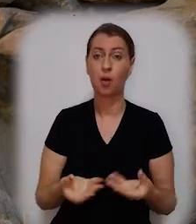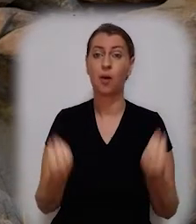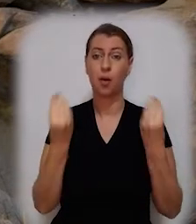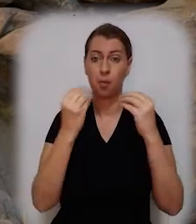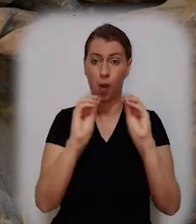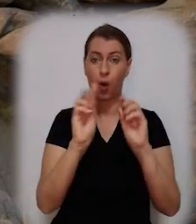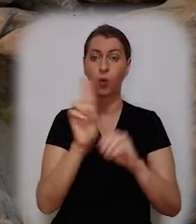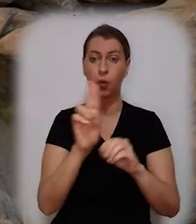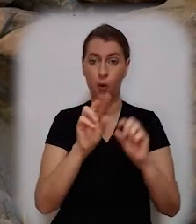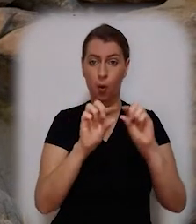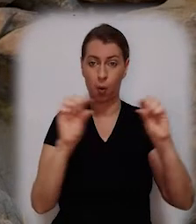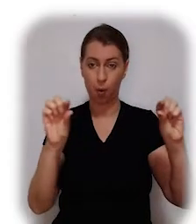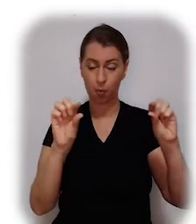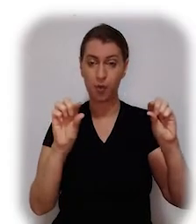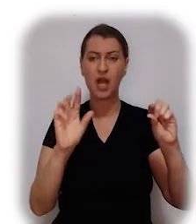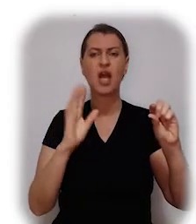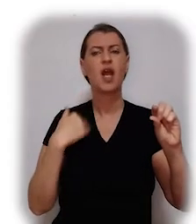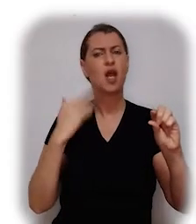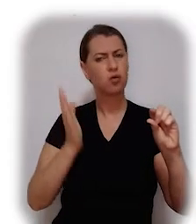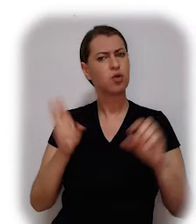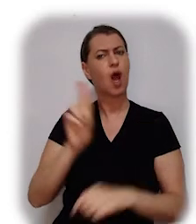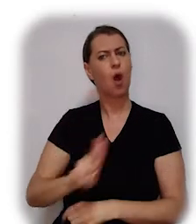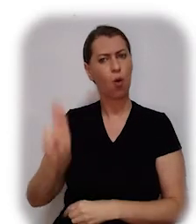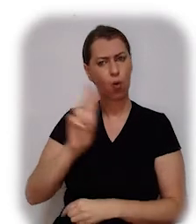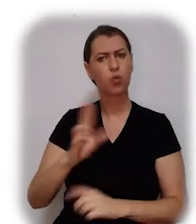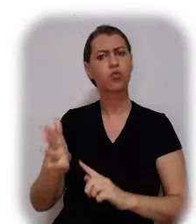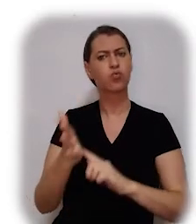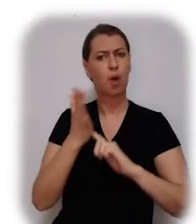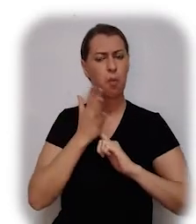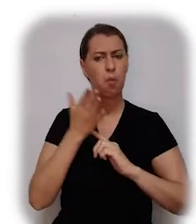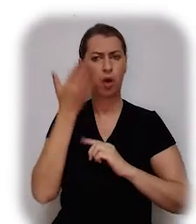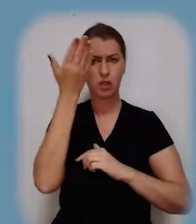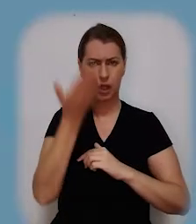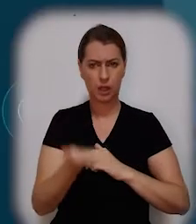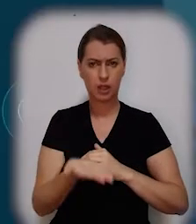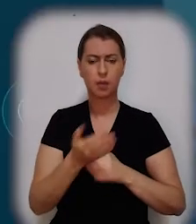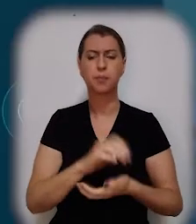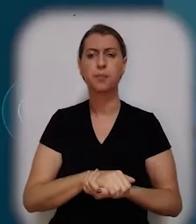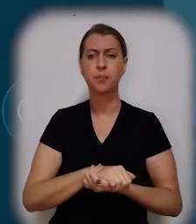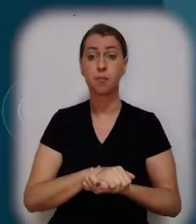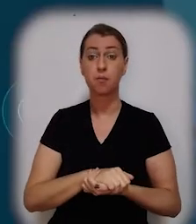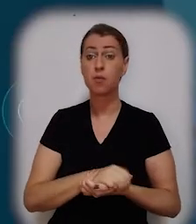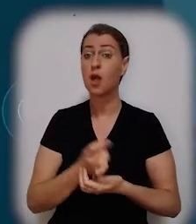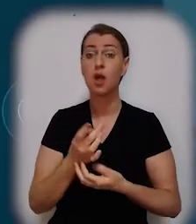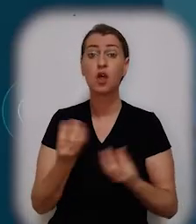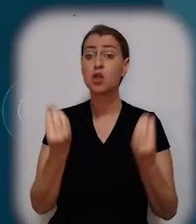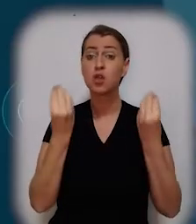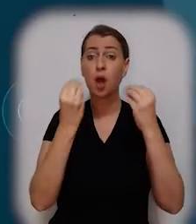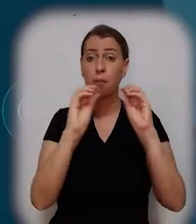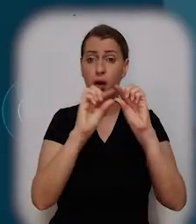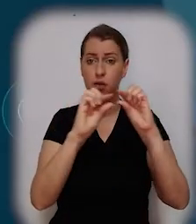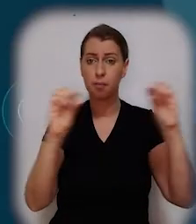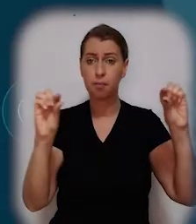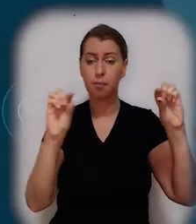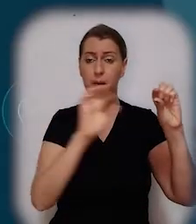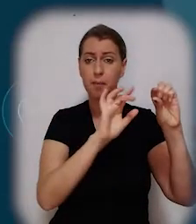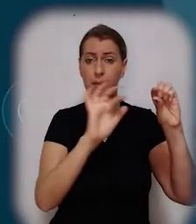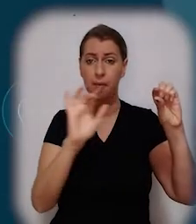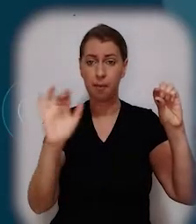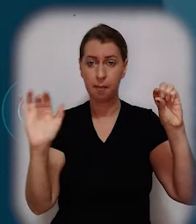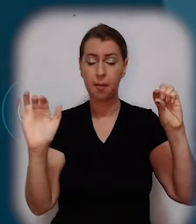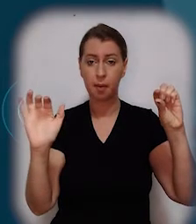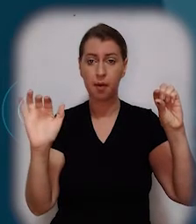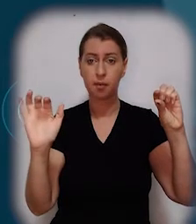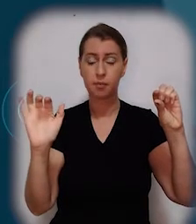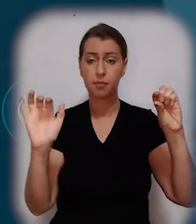APowerSoft, observem que eu já utilizo, então já aparece aqui para mim, né? Mas basta colocar, ó, PowerSoft, gravador de